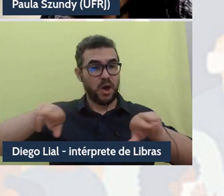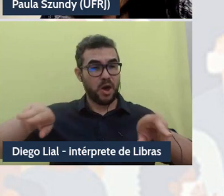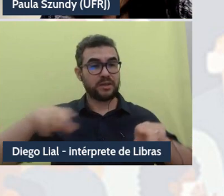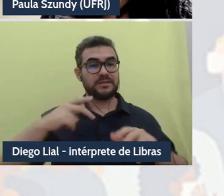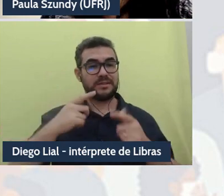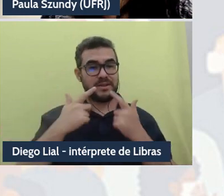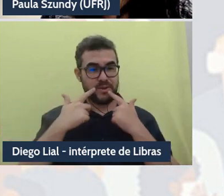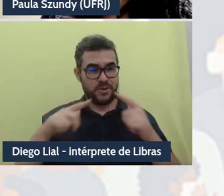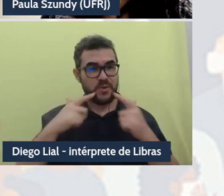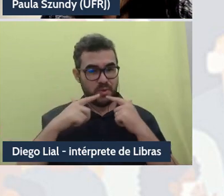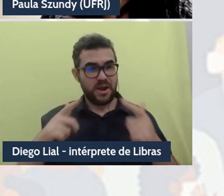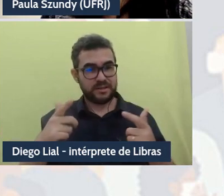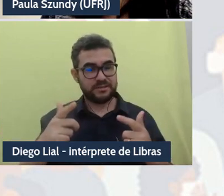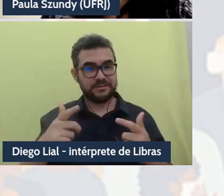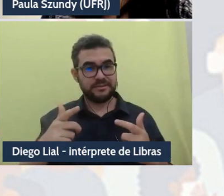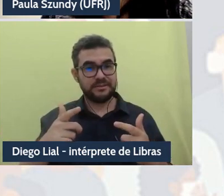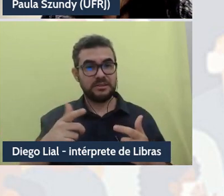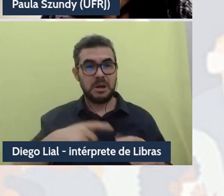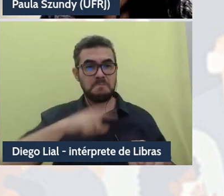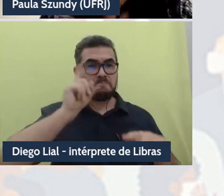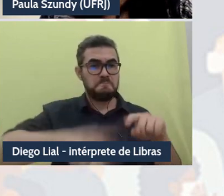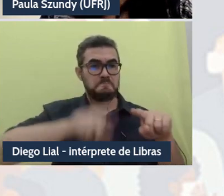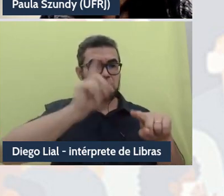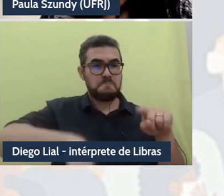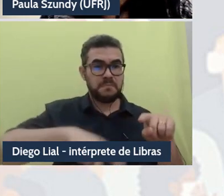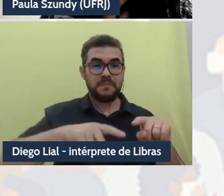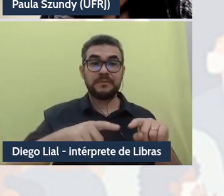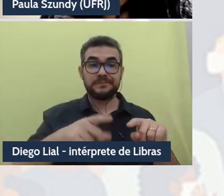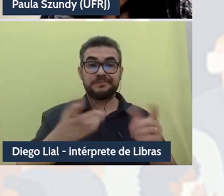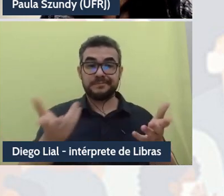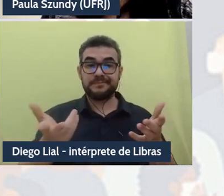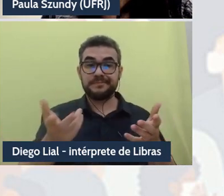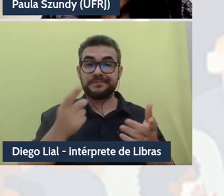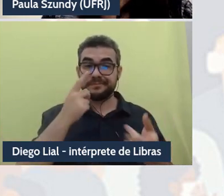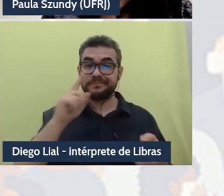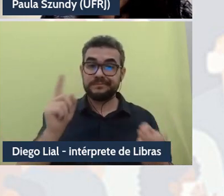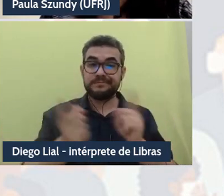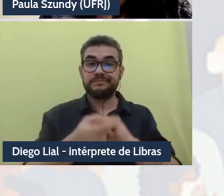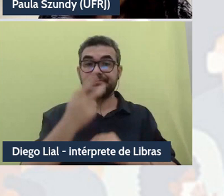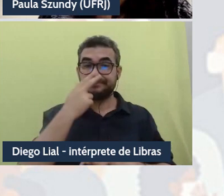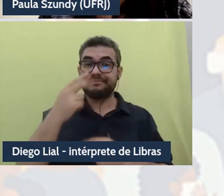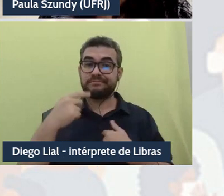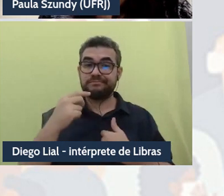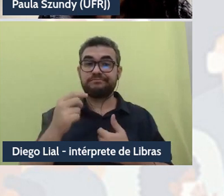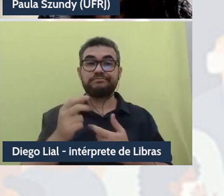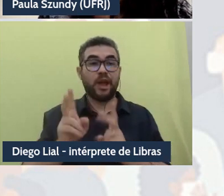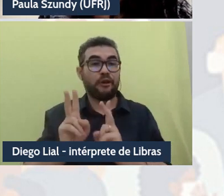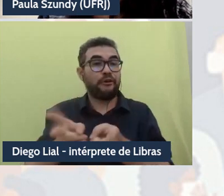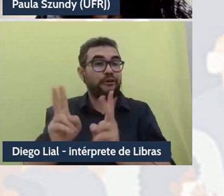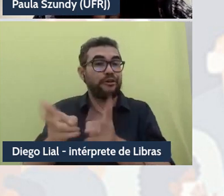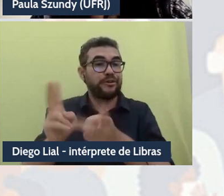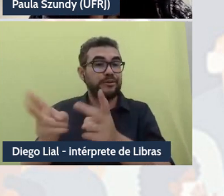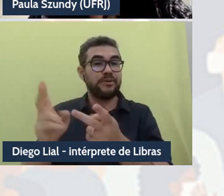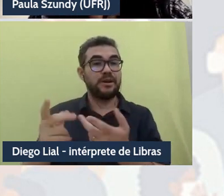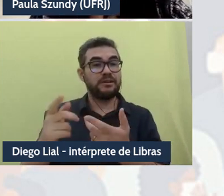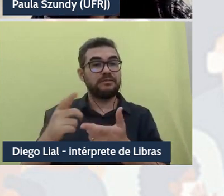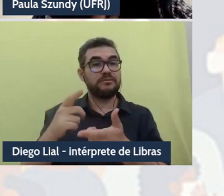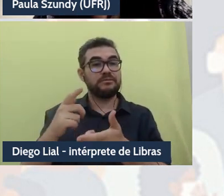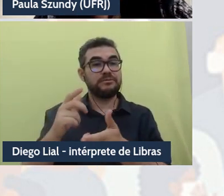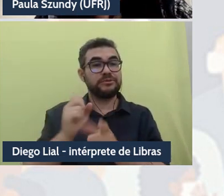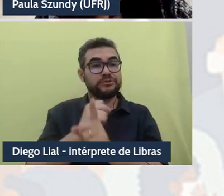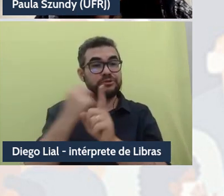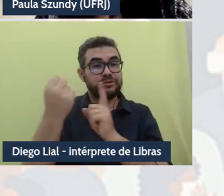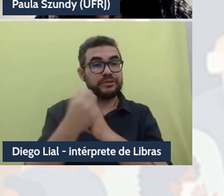né, para a sustentação de desigualdades e exclusões sociais. Também vejo políticas,